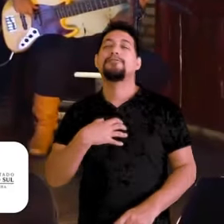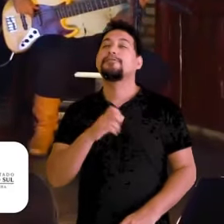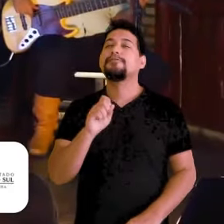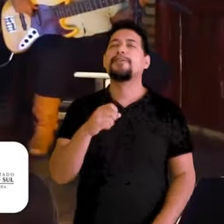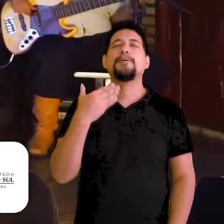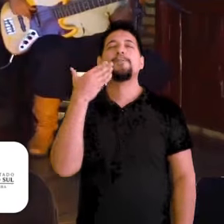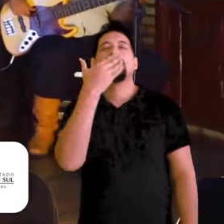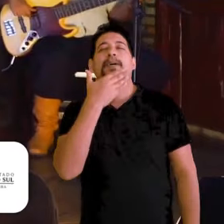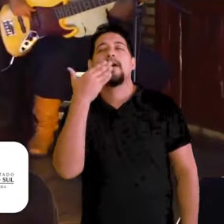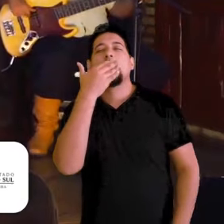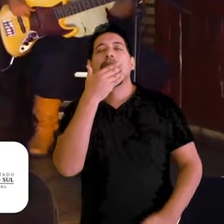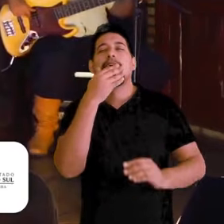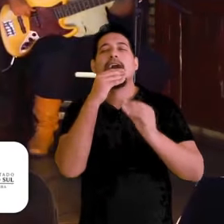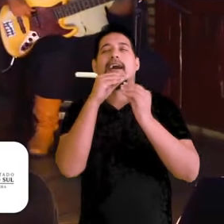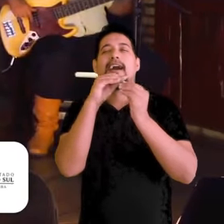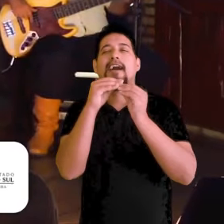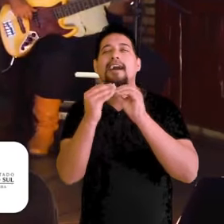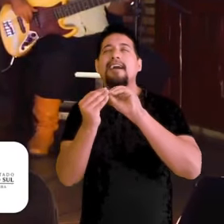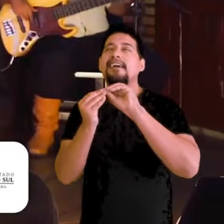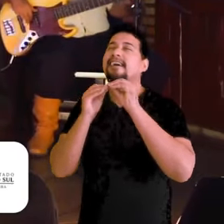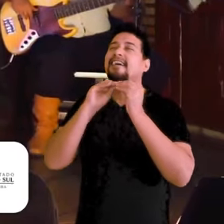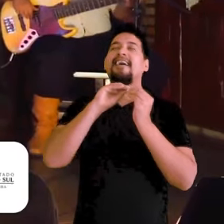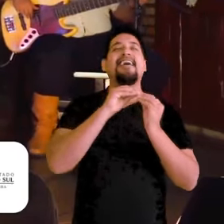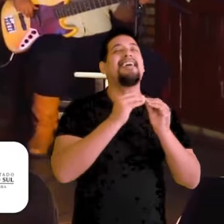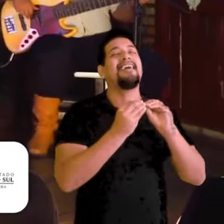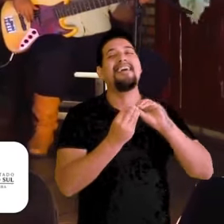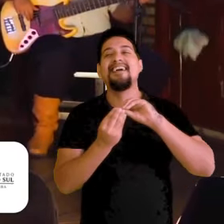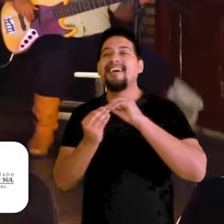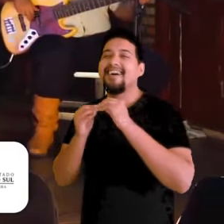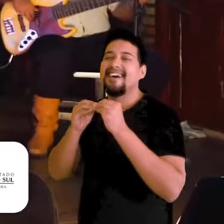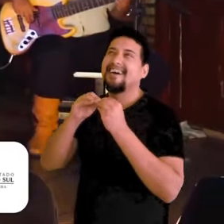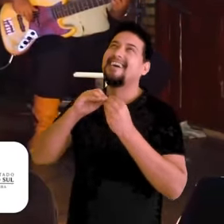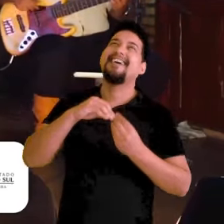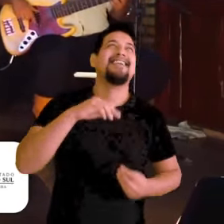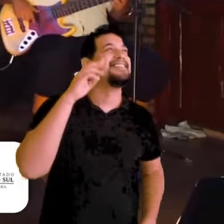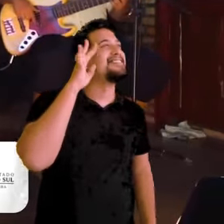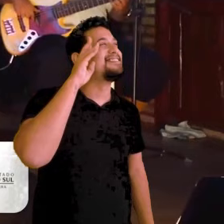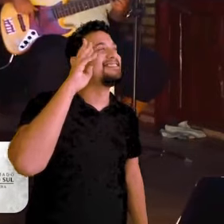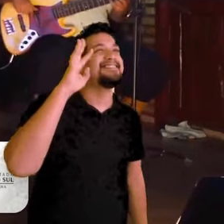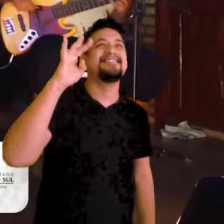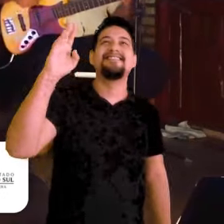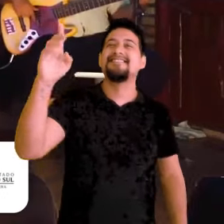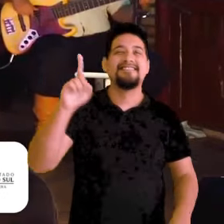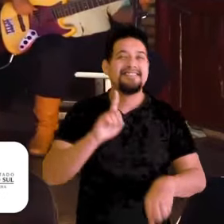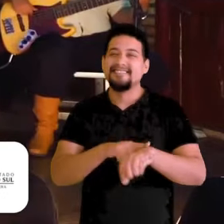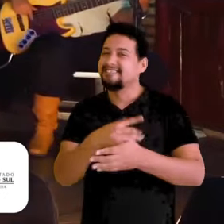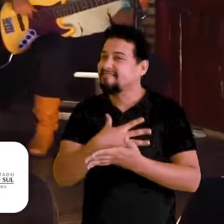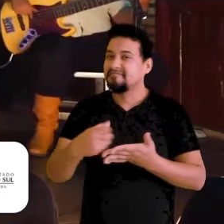o mel de seus beijos. Sonhos que o tempo não